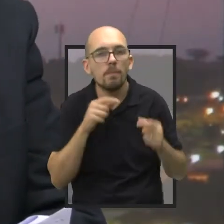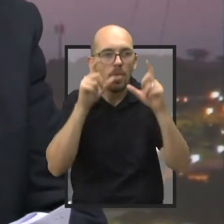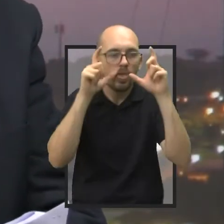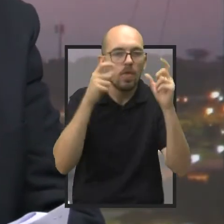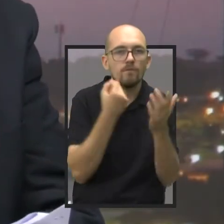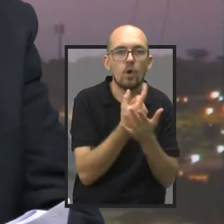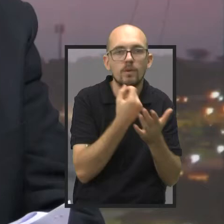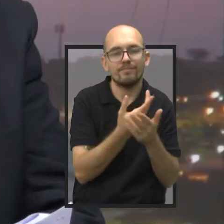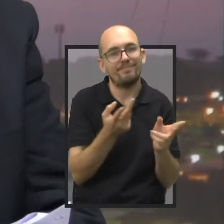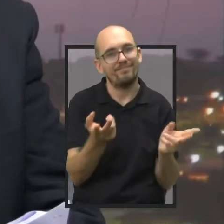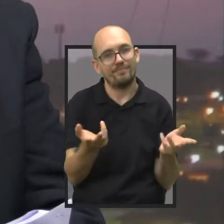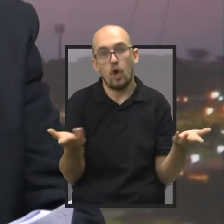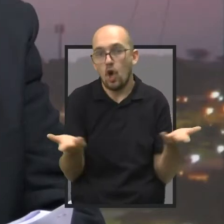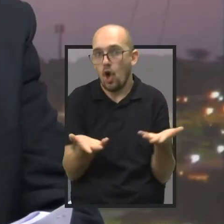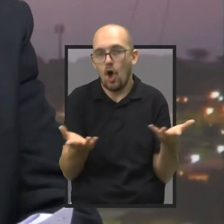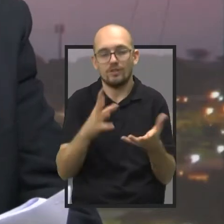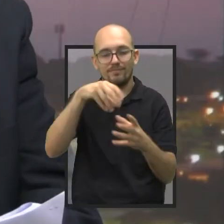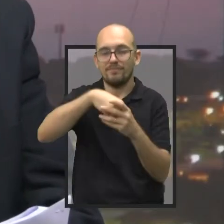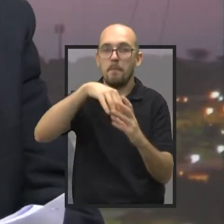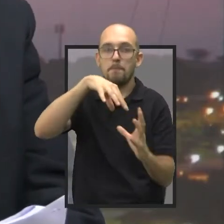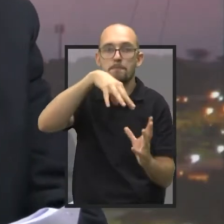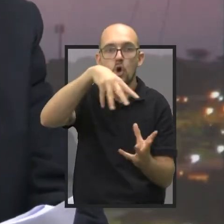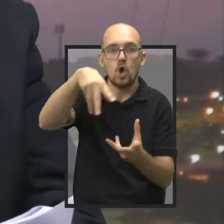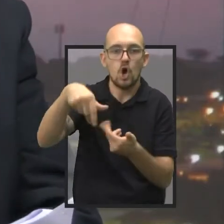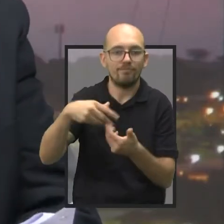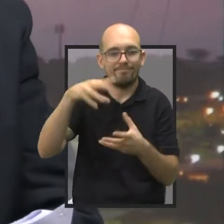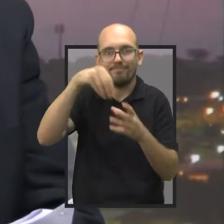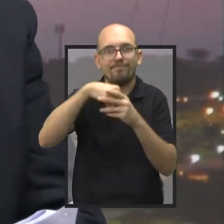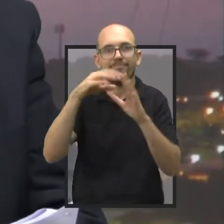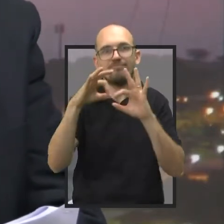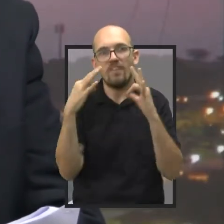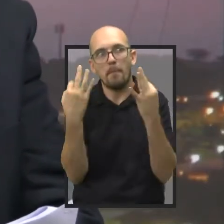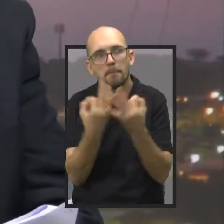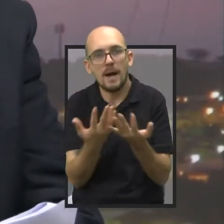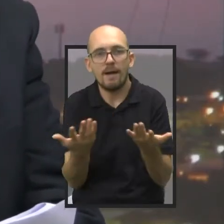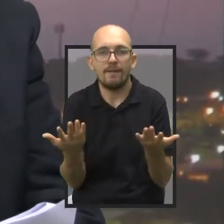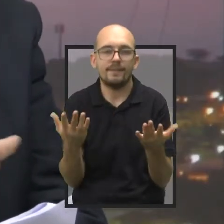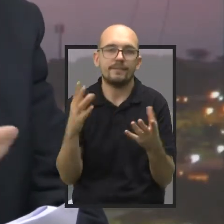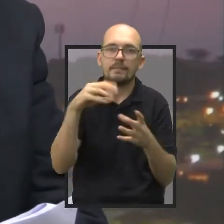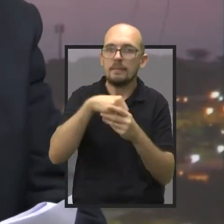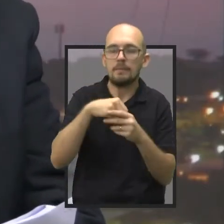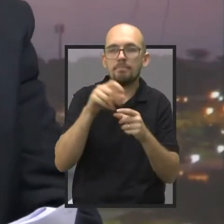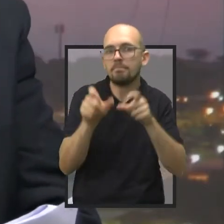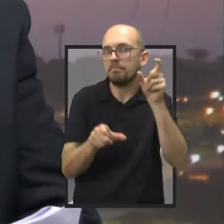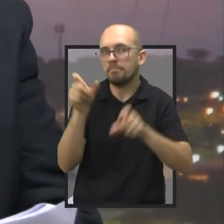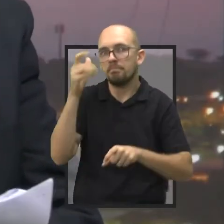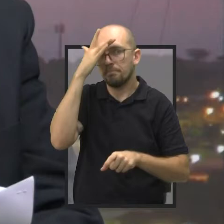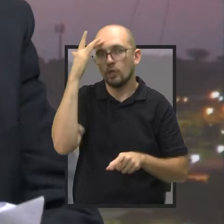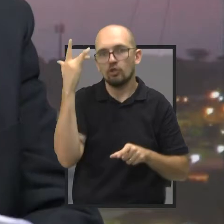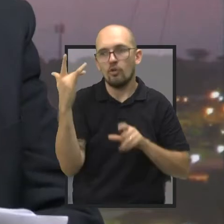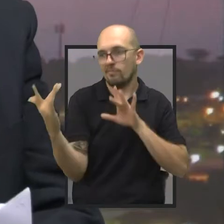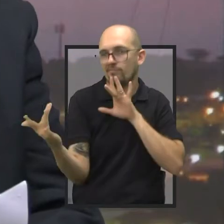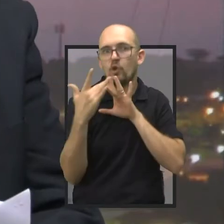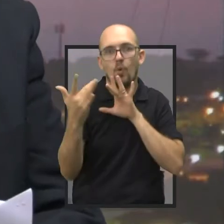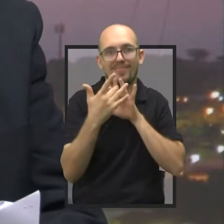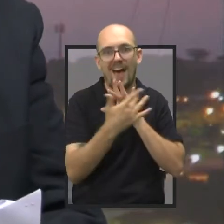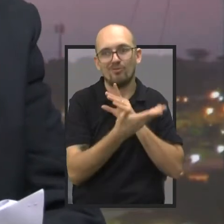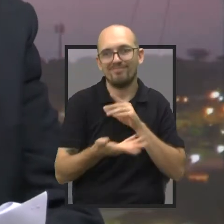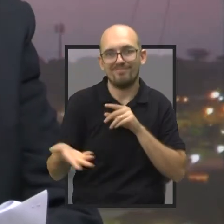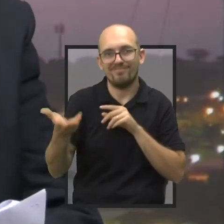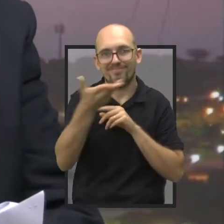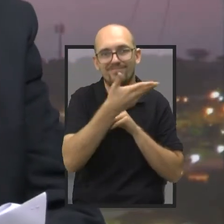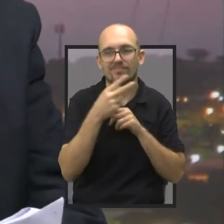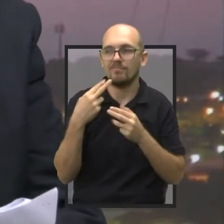do nosso mundo, dentro da nossa família, dentro das pessoas próximas a nós, nas